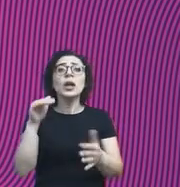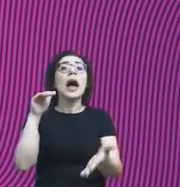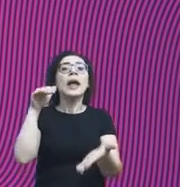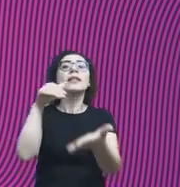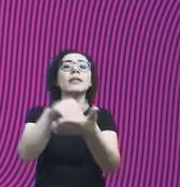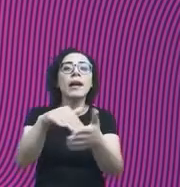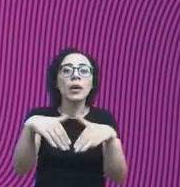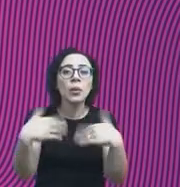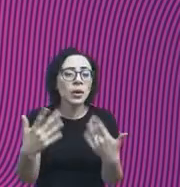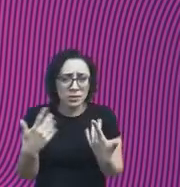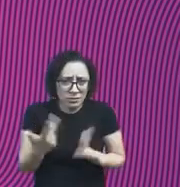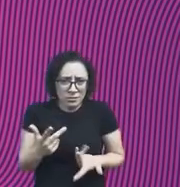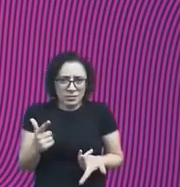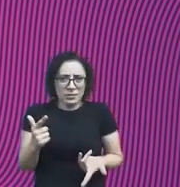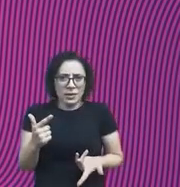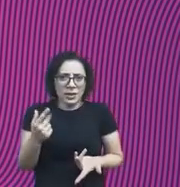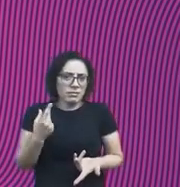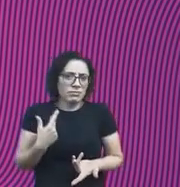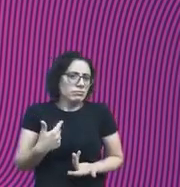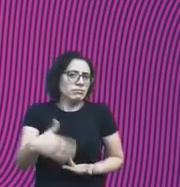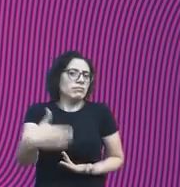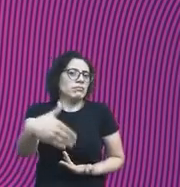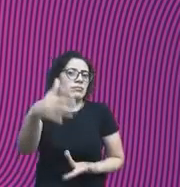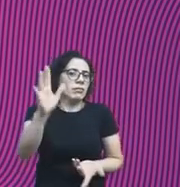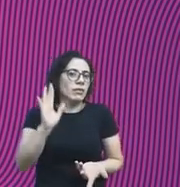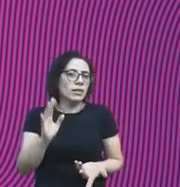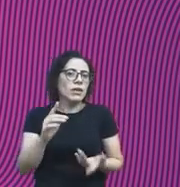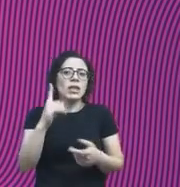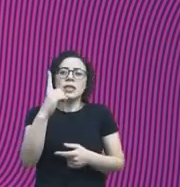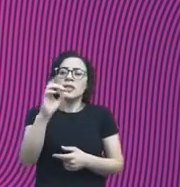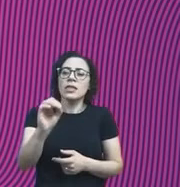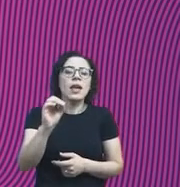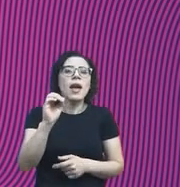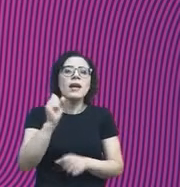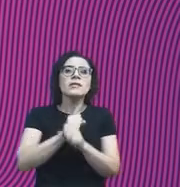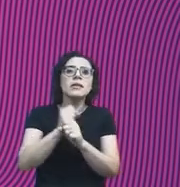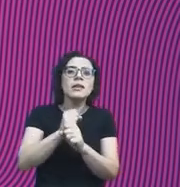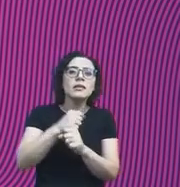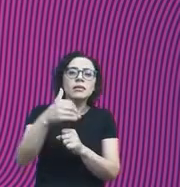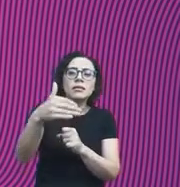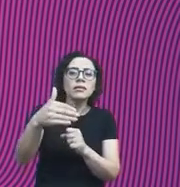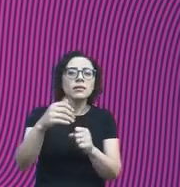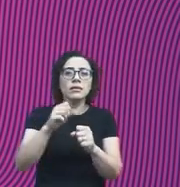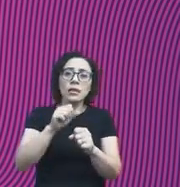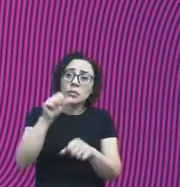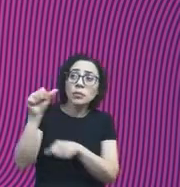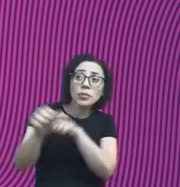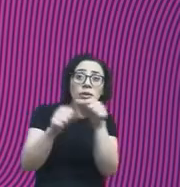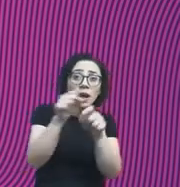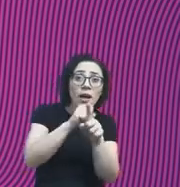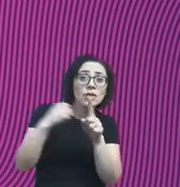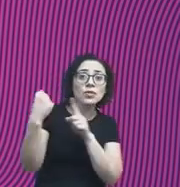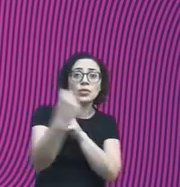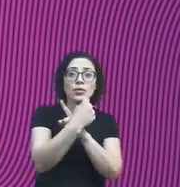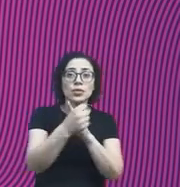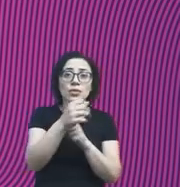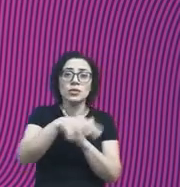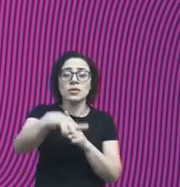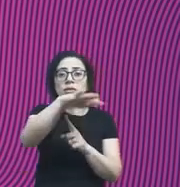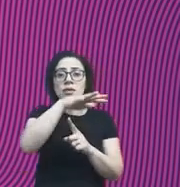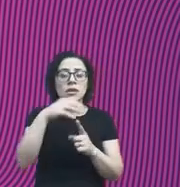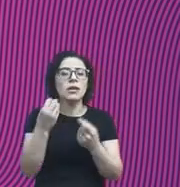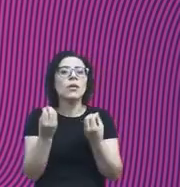demorar 10 anos num determinado tipo de sociedade, vai demorar 20 em outra sociedade, mas isso vai ter que ocorrer e